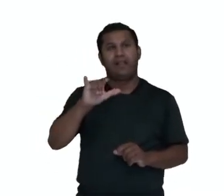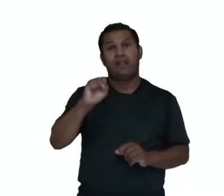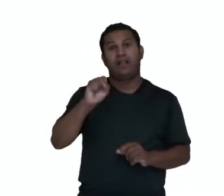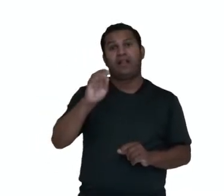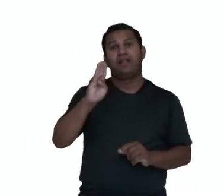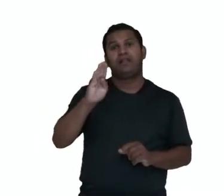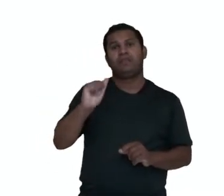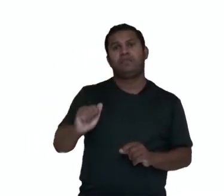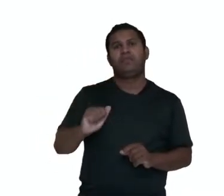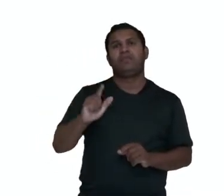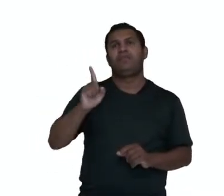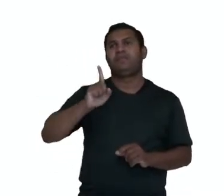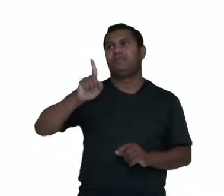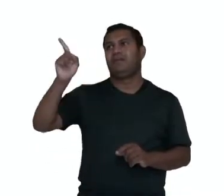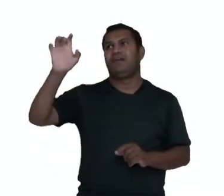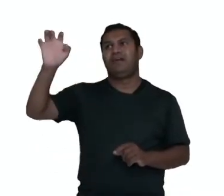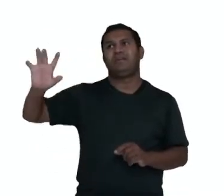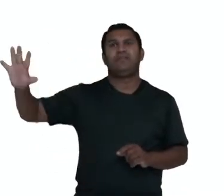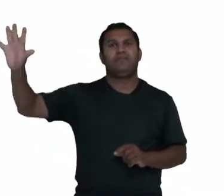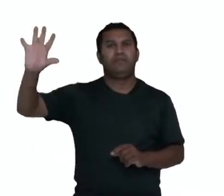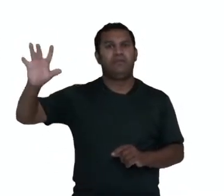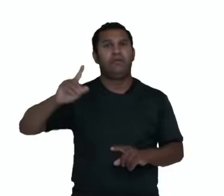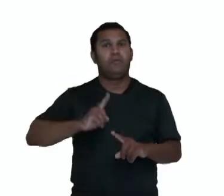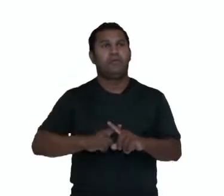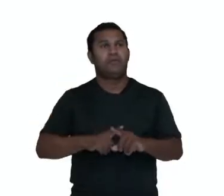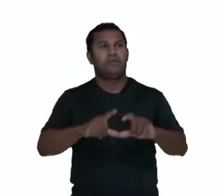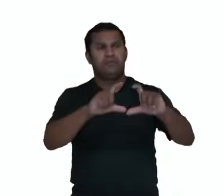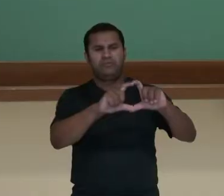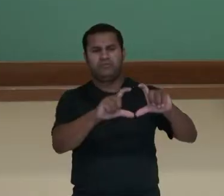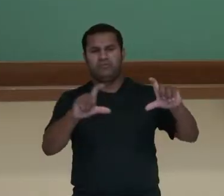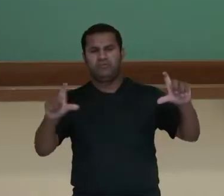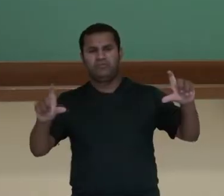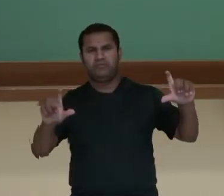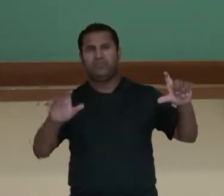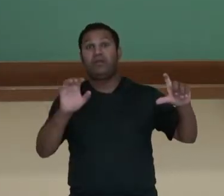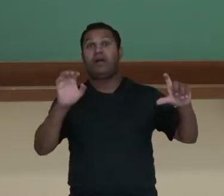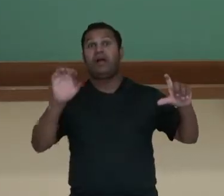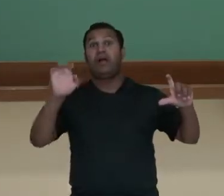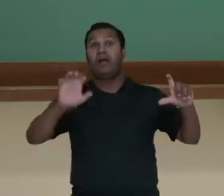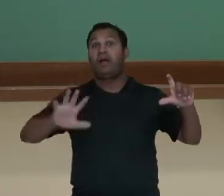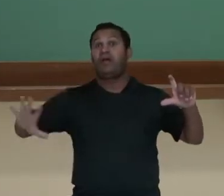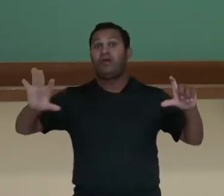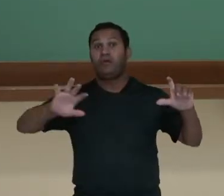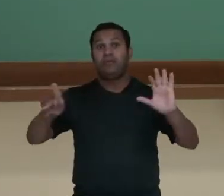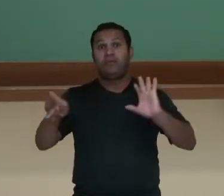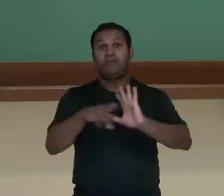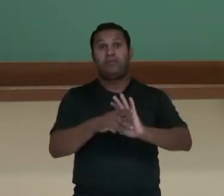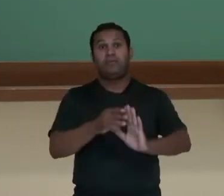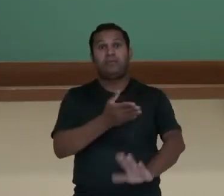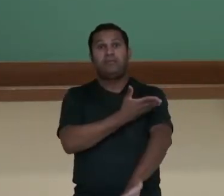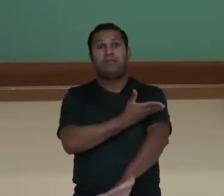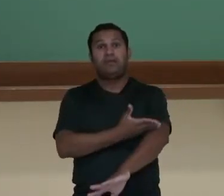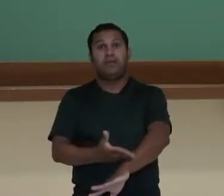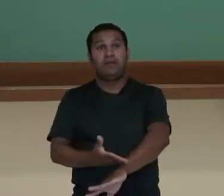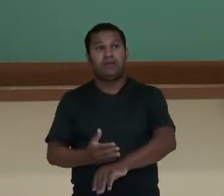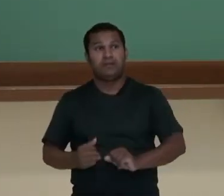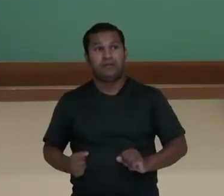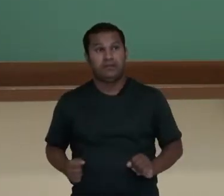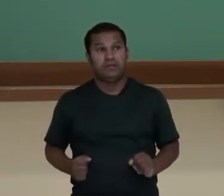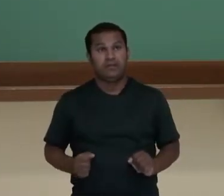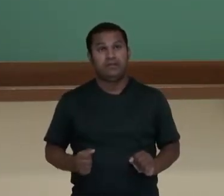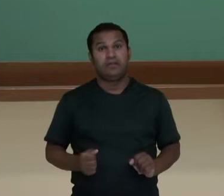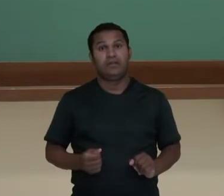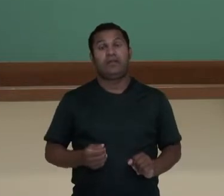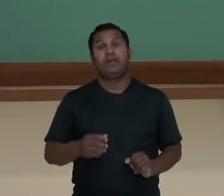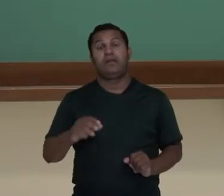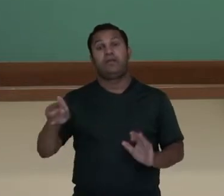europeus. Viva a Europa branca! E essa pichação, pessoal, ela é de 2020, né?